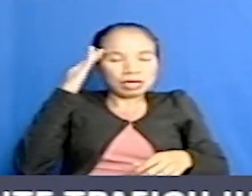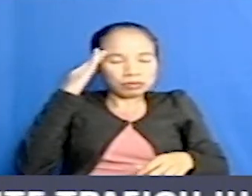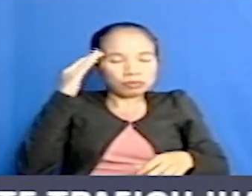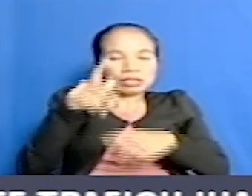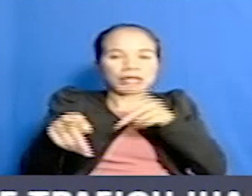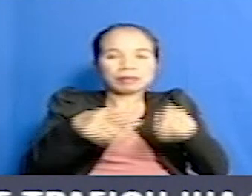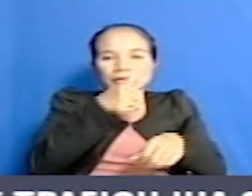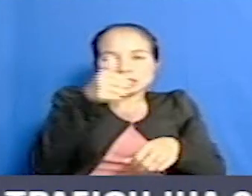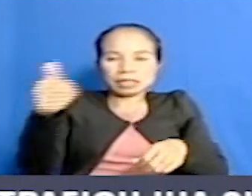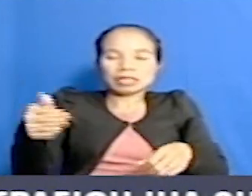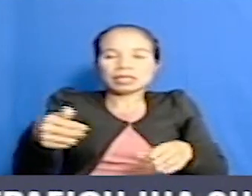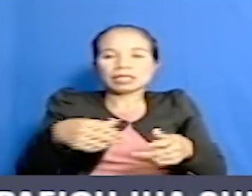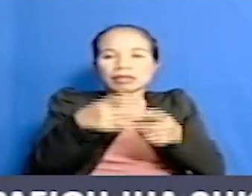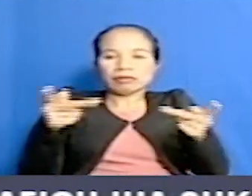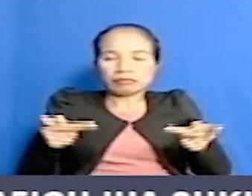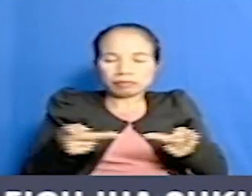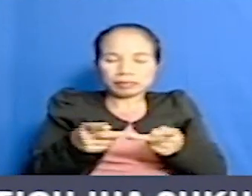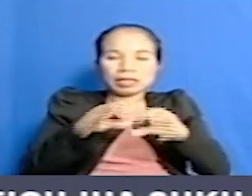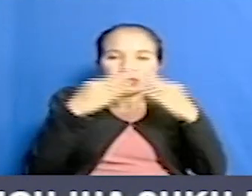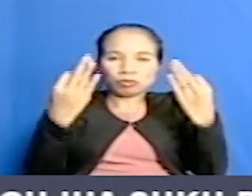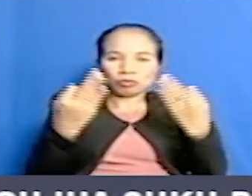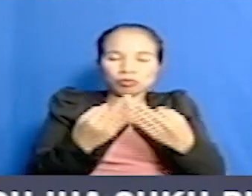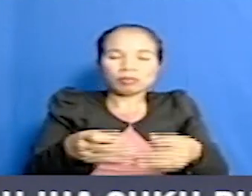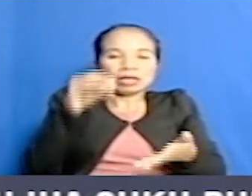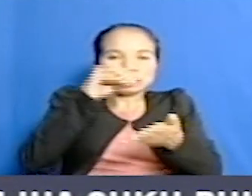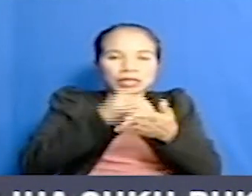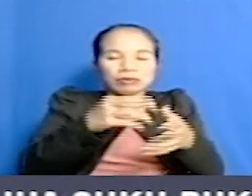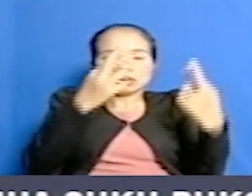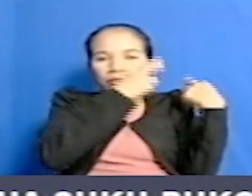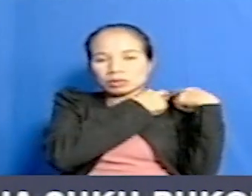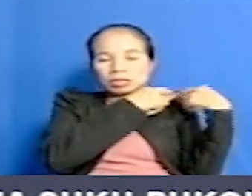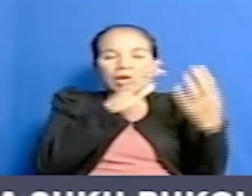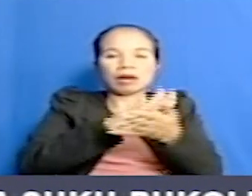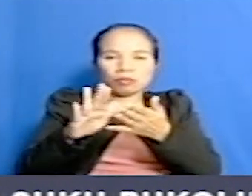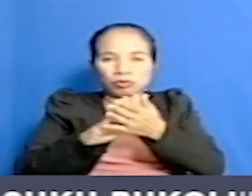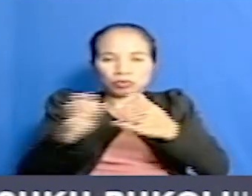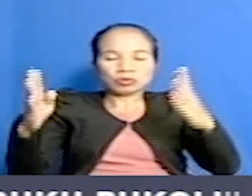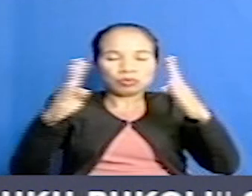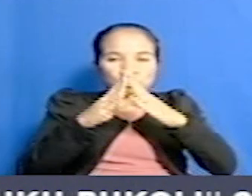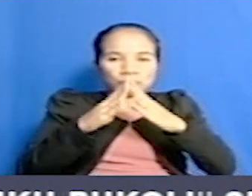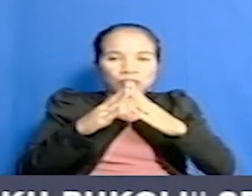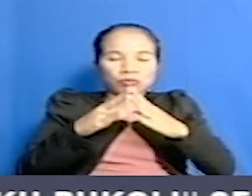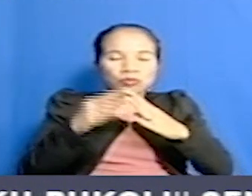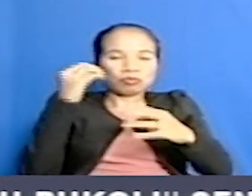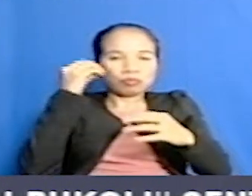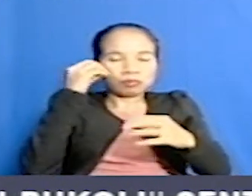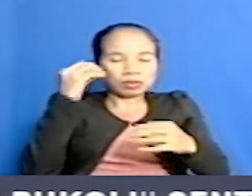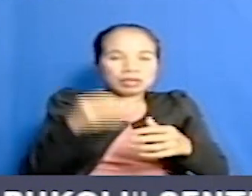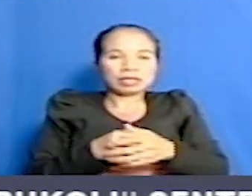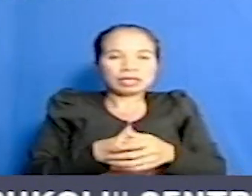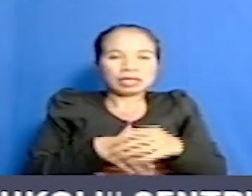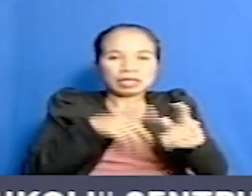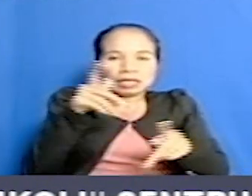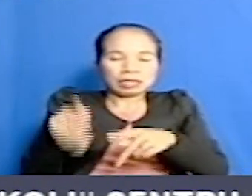umalaran. Família e de ida que tem a responsabilidade, Ramos nem uma lara halo de dia, nem esgoto será né, lá